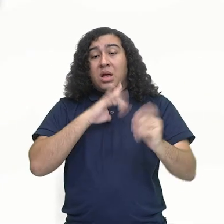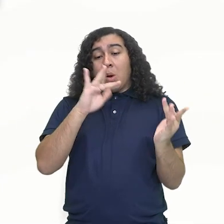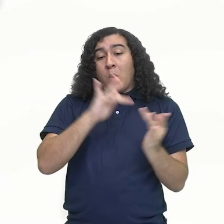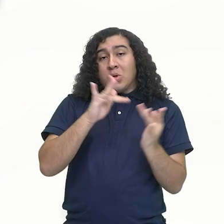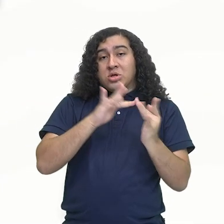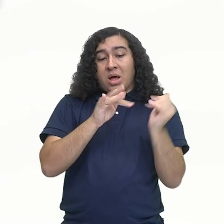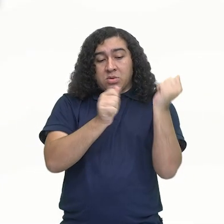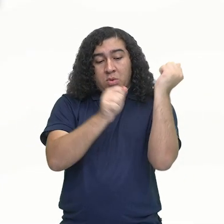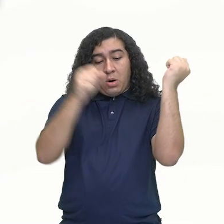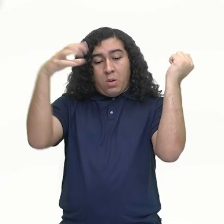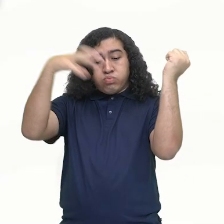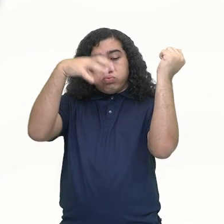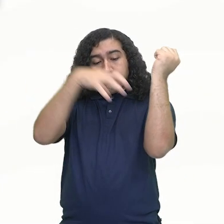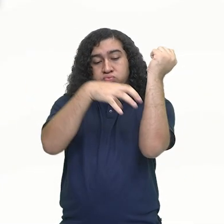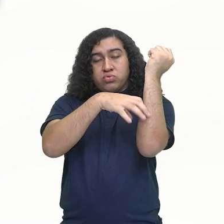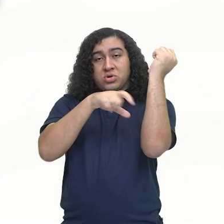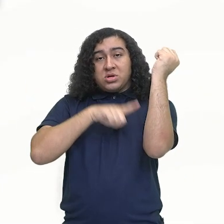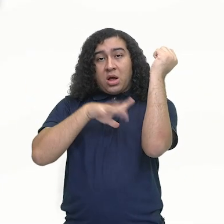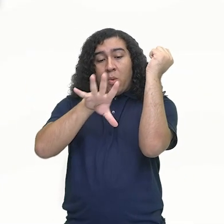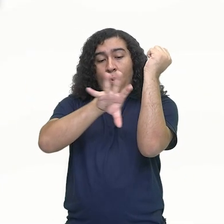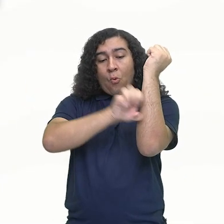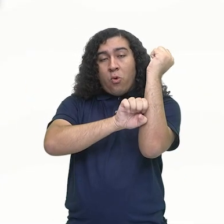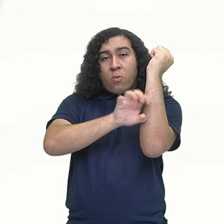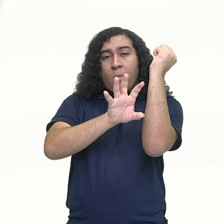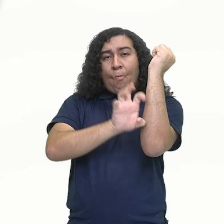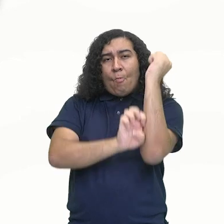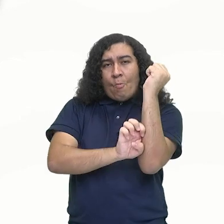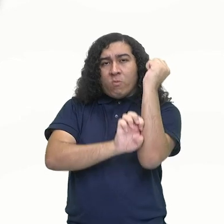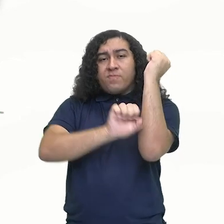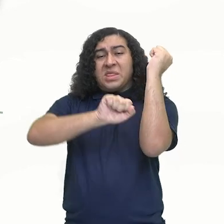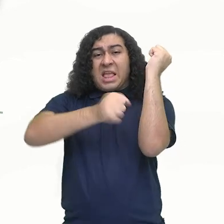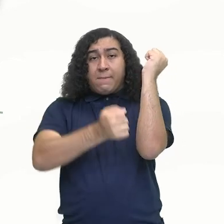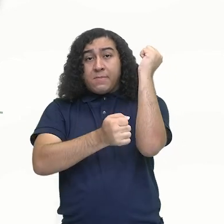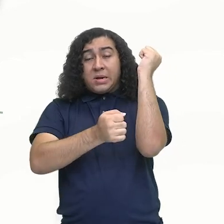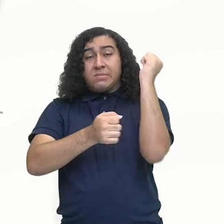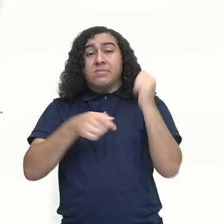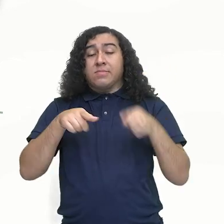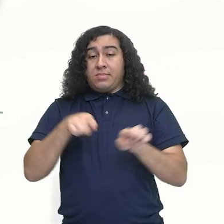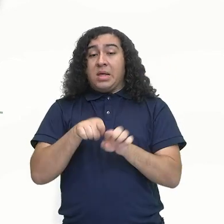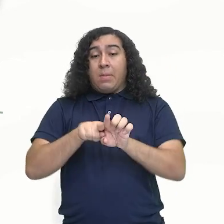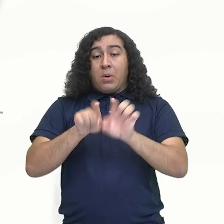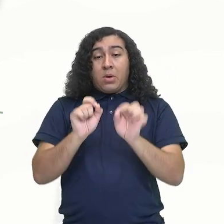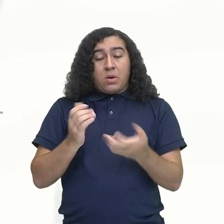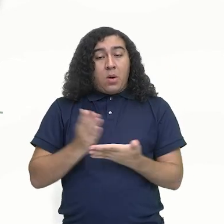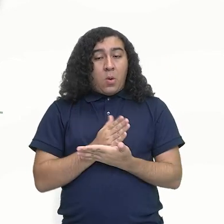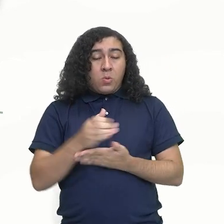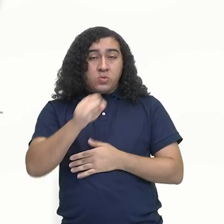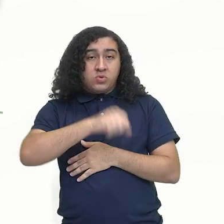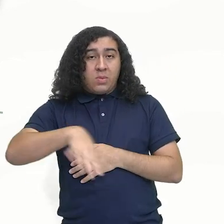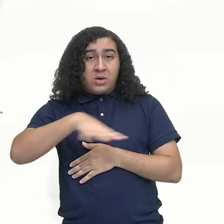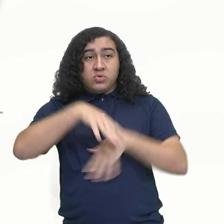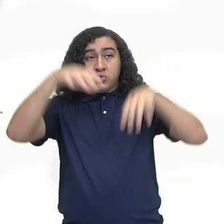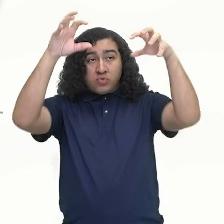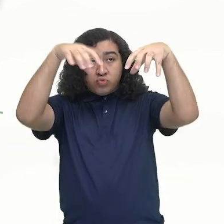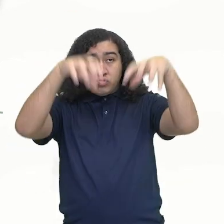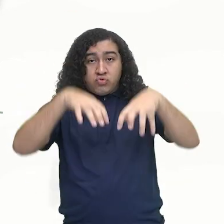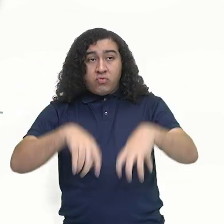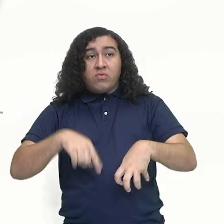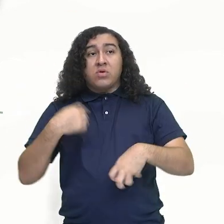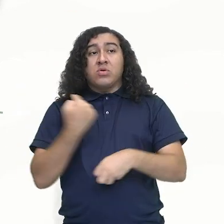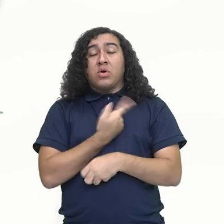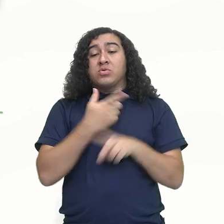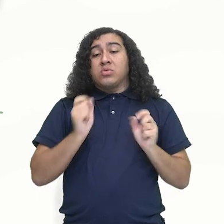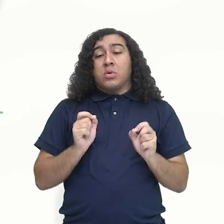gente pode observar aí na imagem, tá bom? Então, aconteceu aqui em algum lugar chuva ácida, a gente